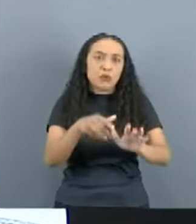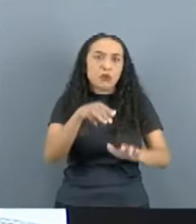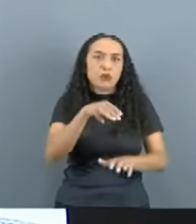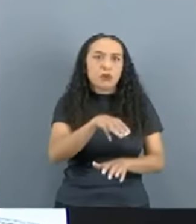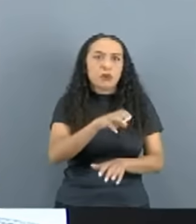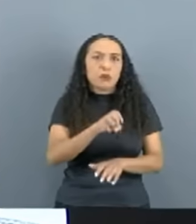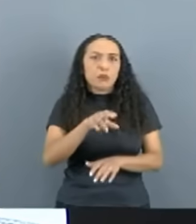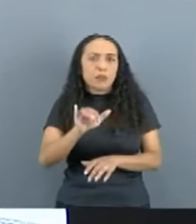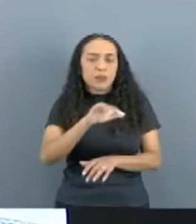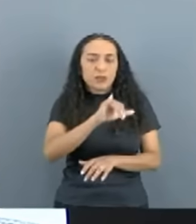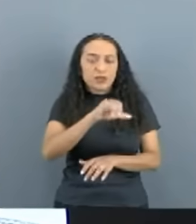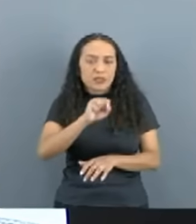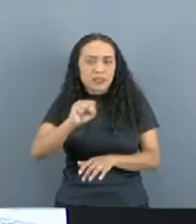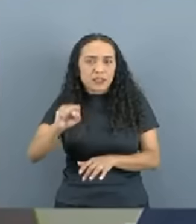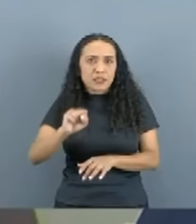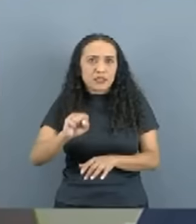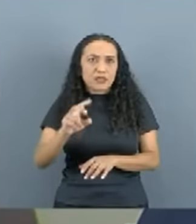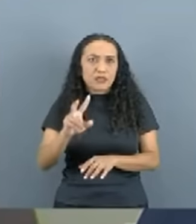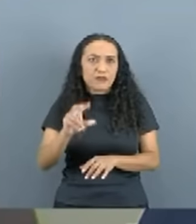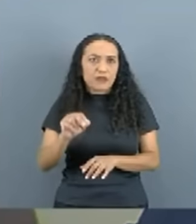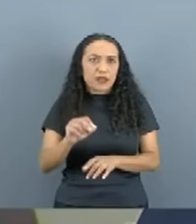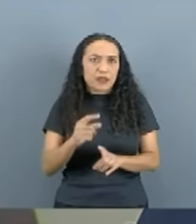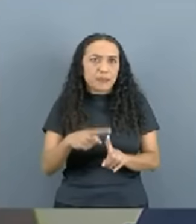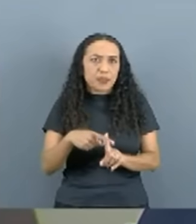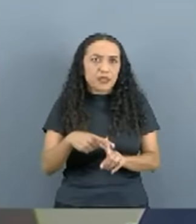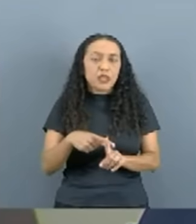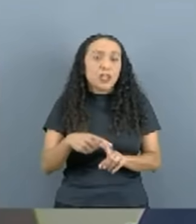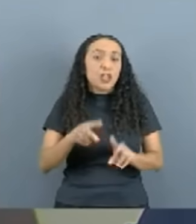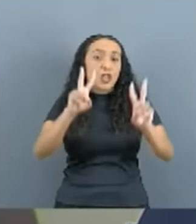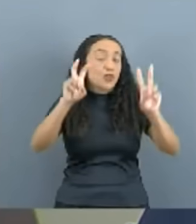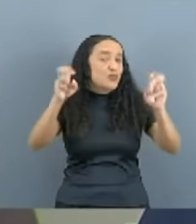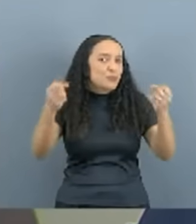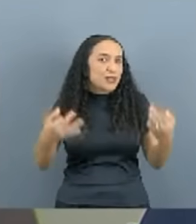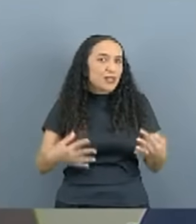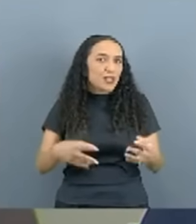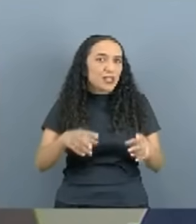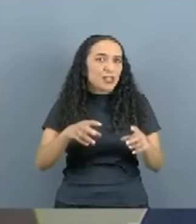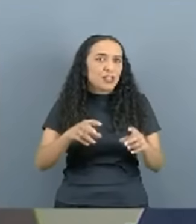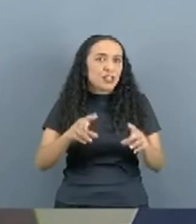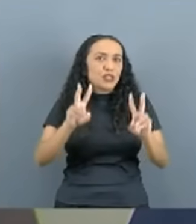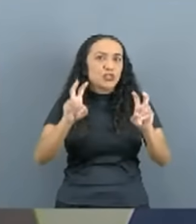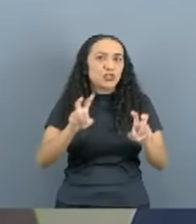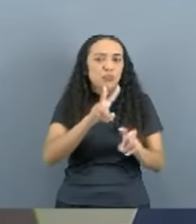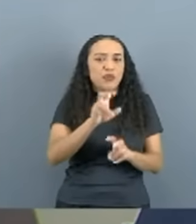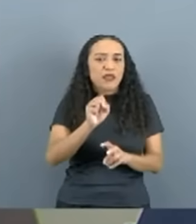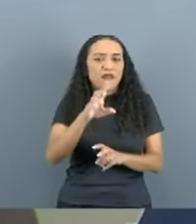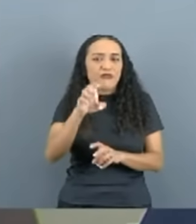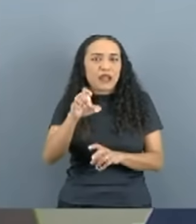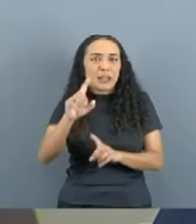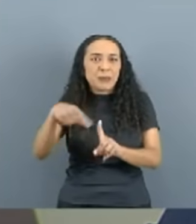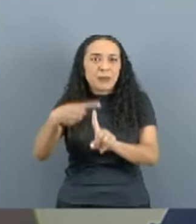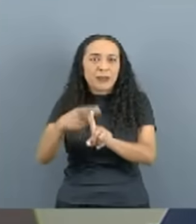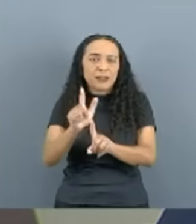Qual o relacionamento? Só para facilitar para Vossa Excelência, eu não me referia ao Vale Mais do meu INSS, que é uma outra modalidade. Não, tudo bem.